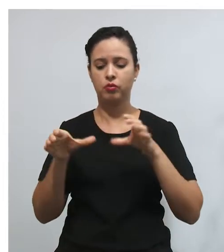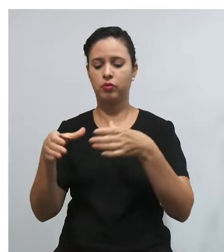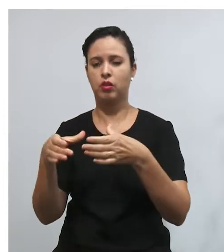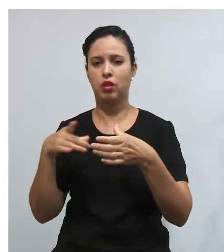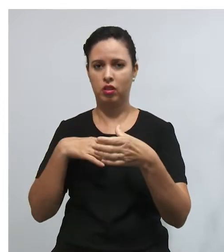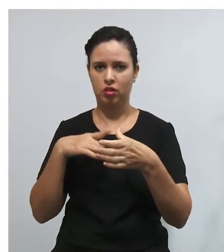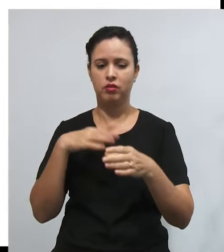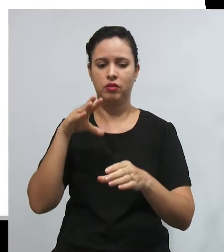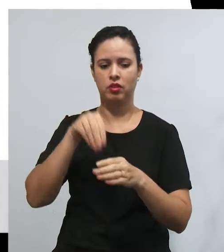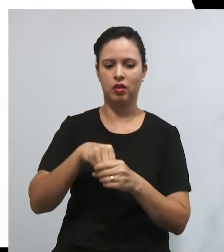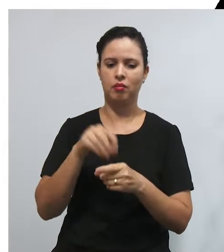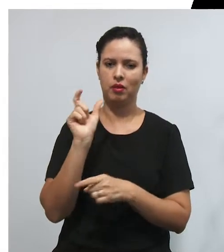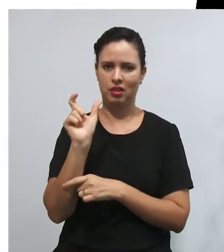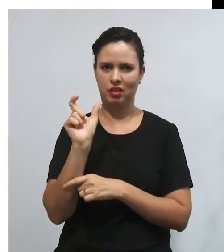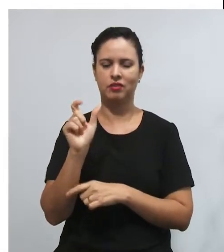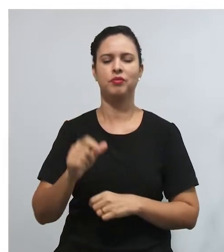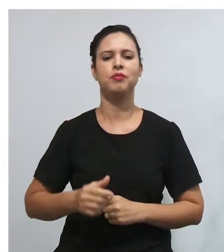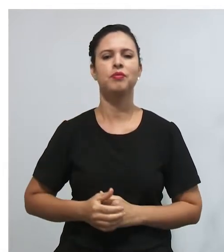de Peopleware.